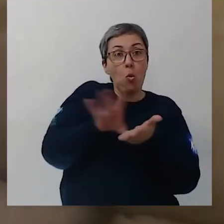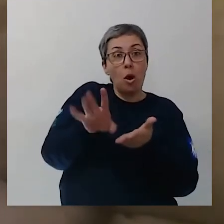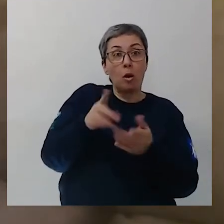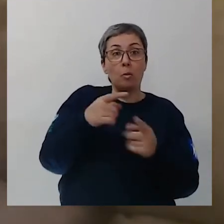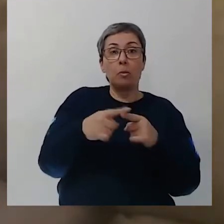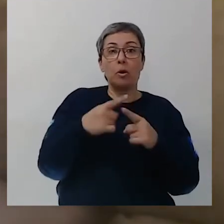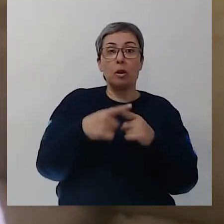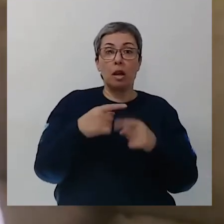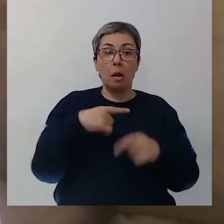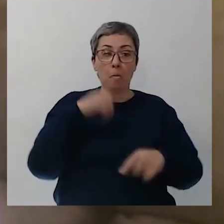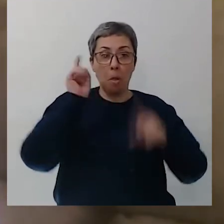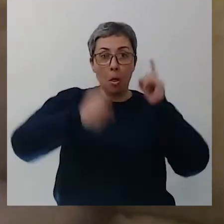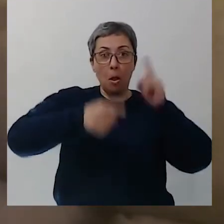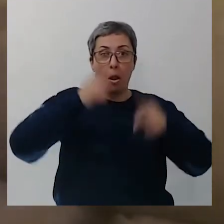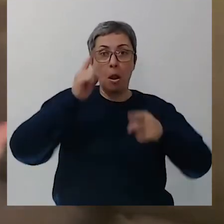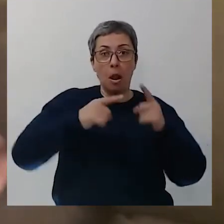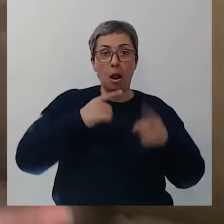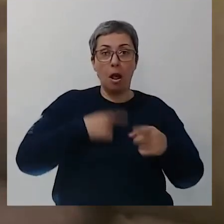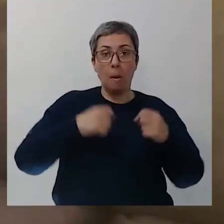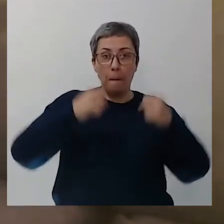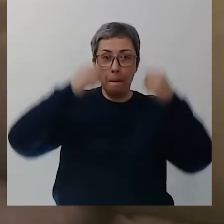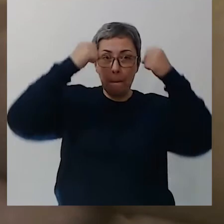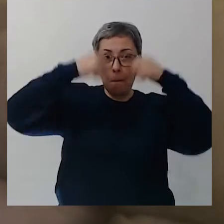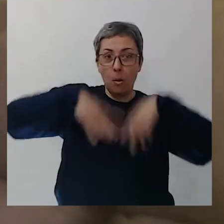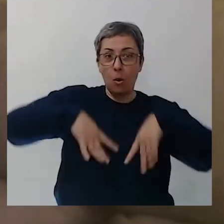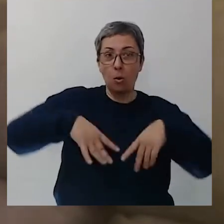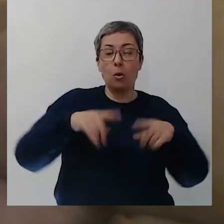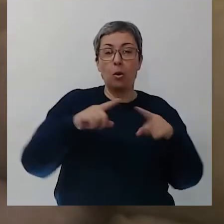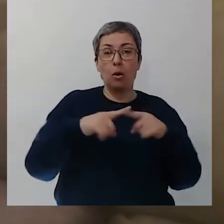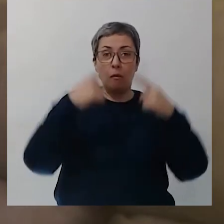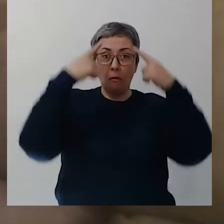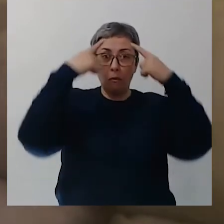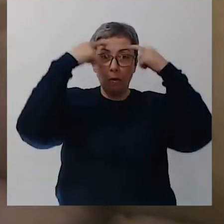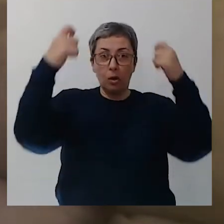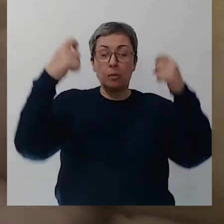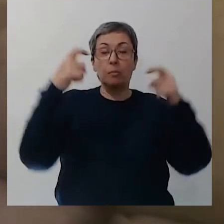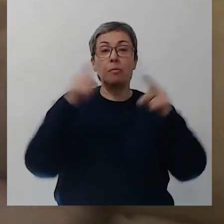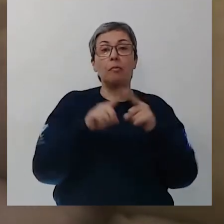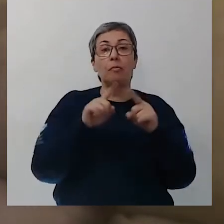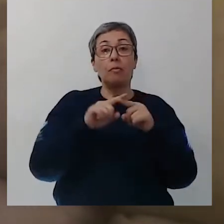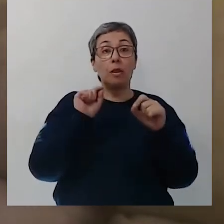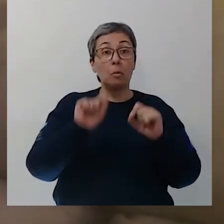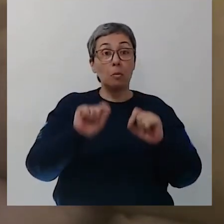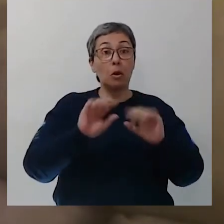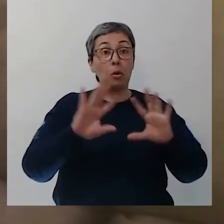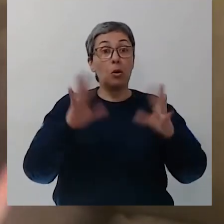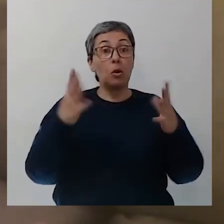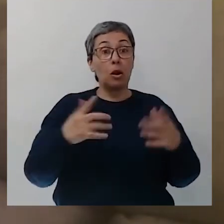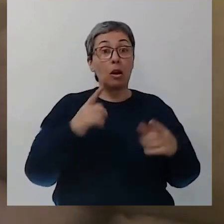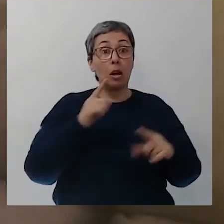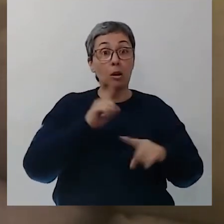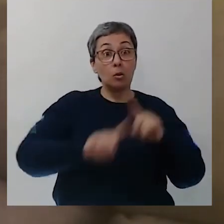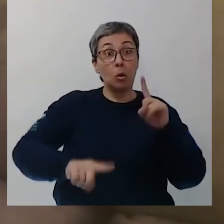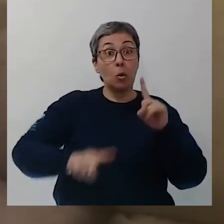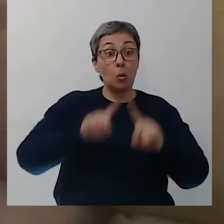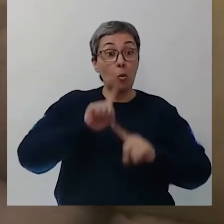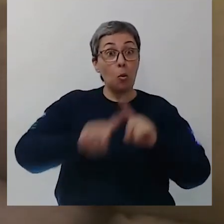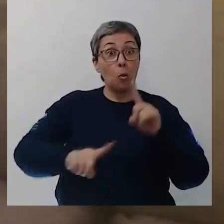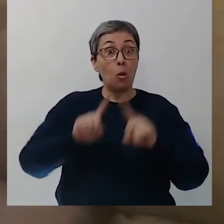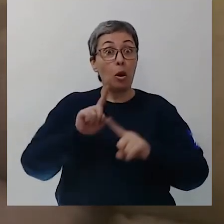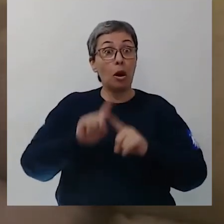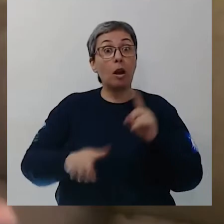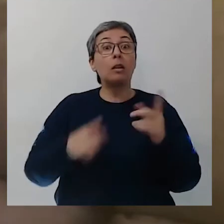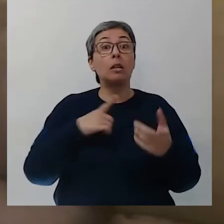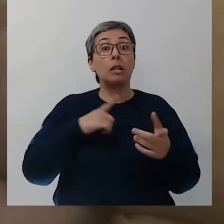e incitar a violência e desinformação em seus posts. Acontece que essas plataformas têm algumas sanções para conteúdos